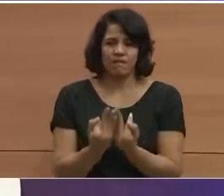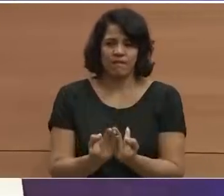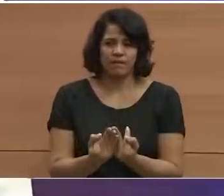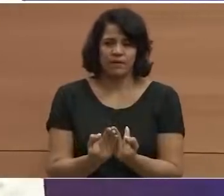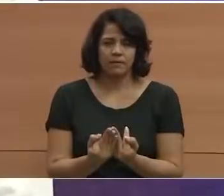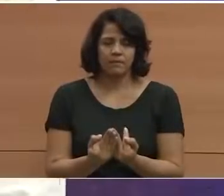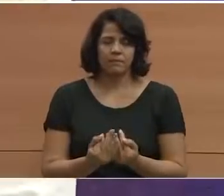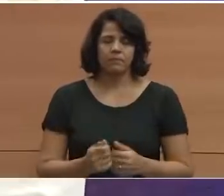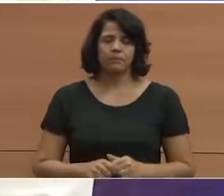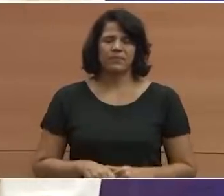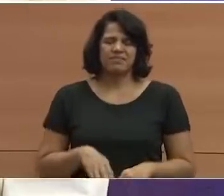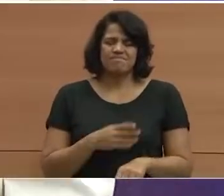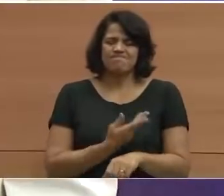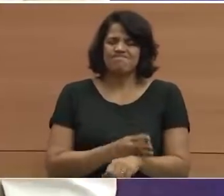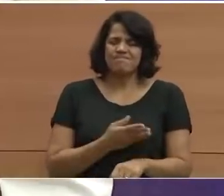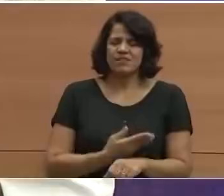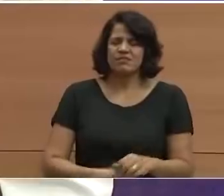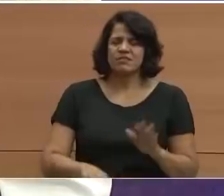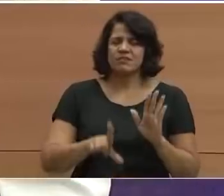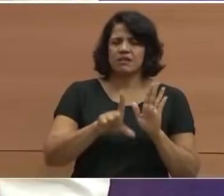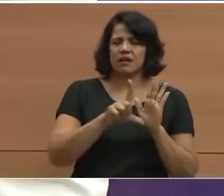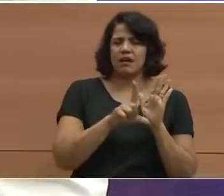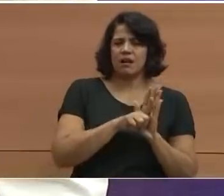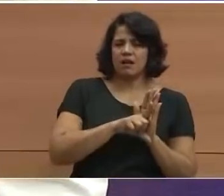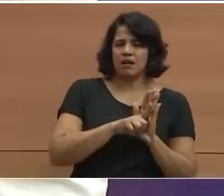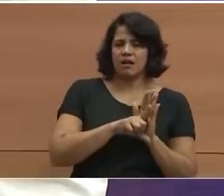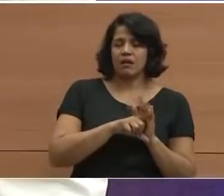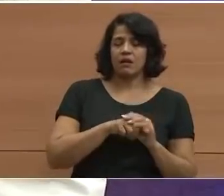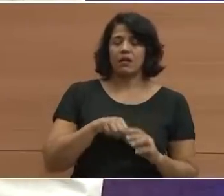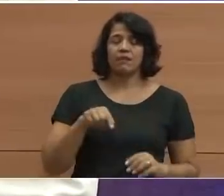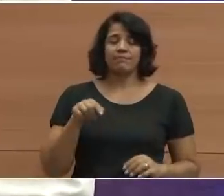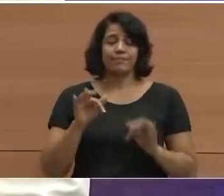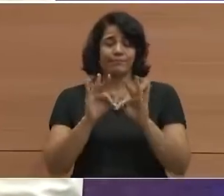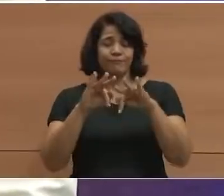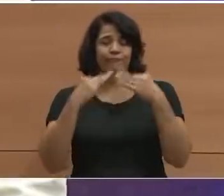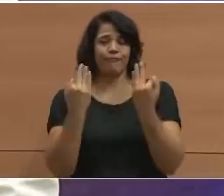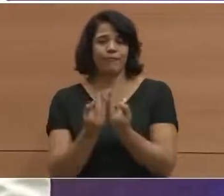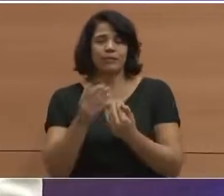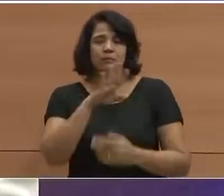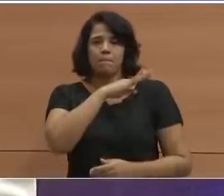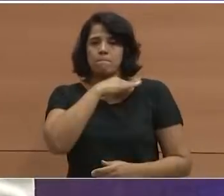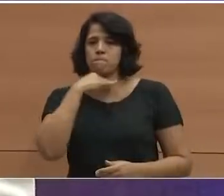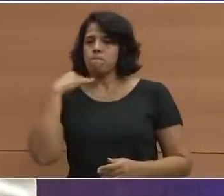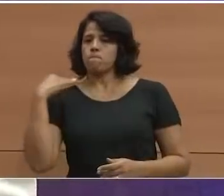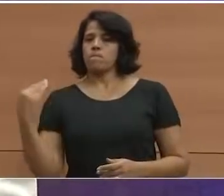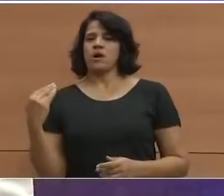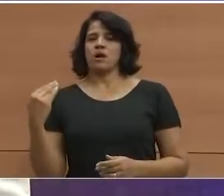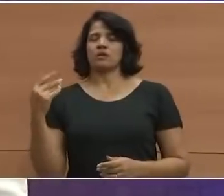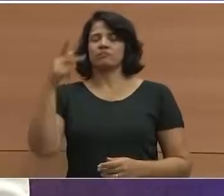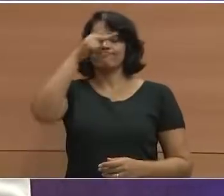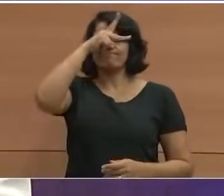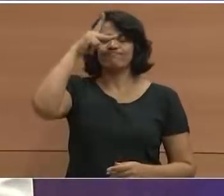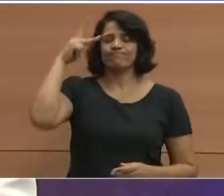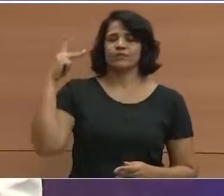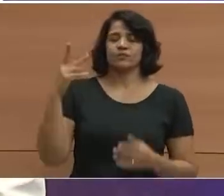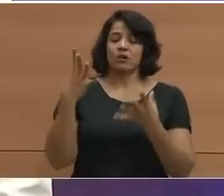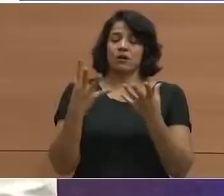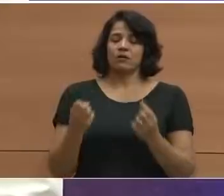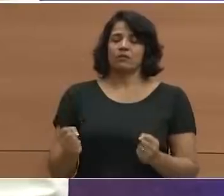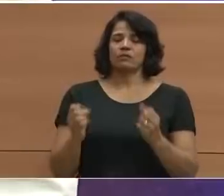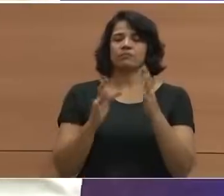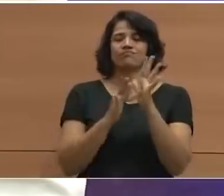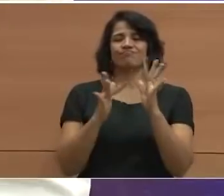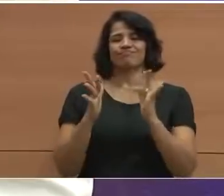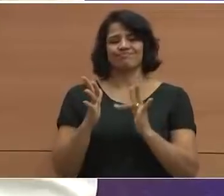E se não é morto, ele é expulso de casa. Ele é deserdado pelo seu pai. E não é mais reconhecido como alguém